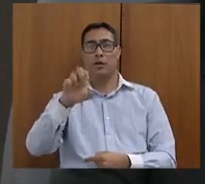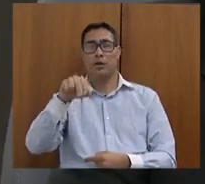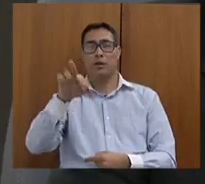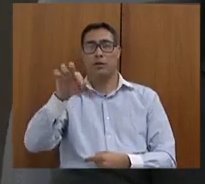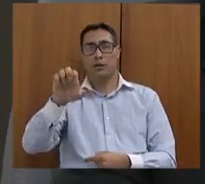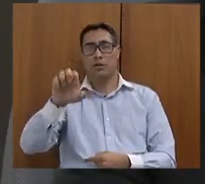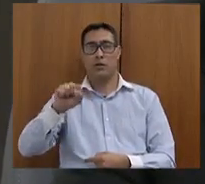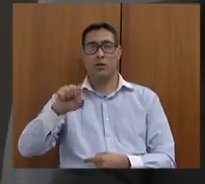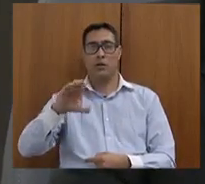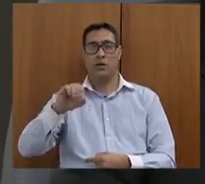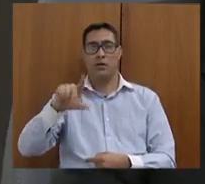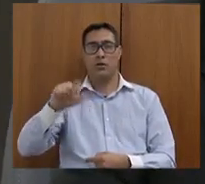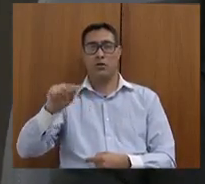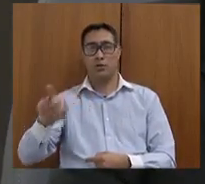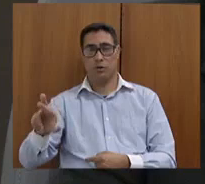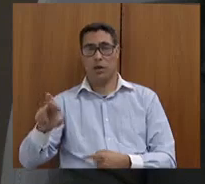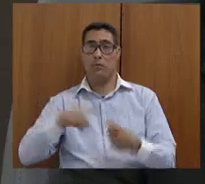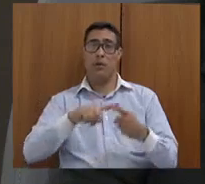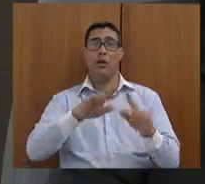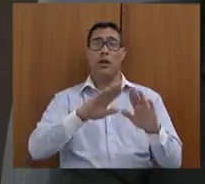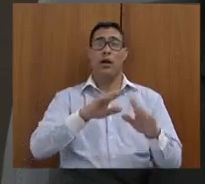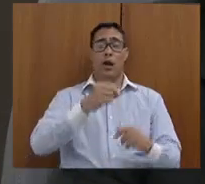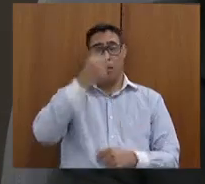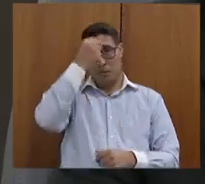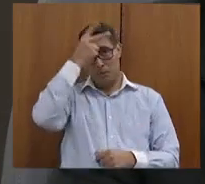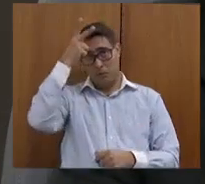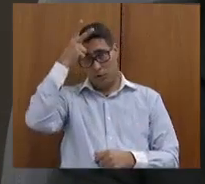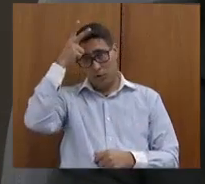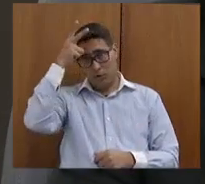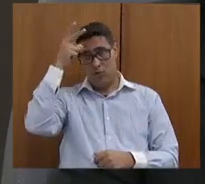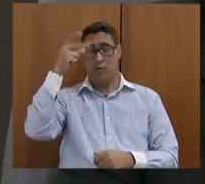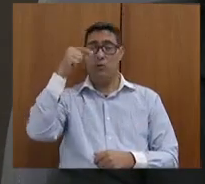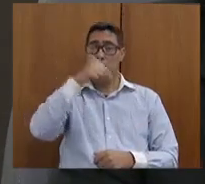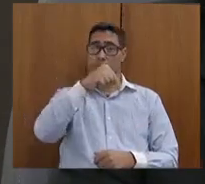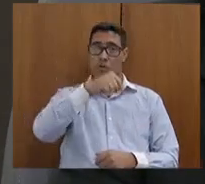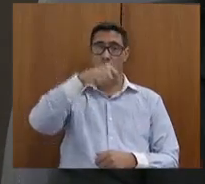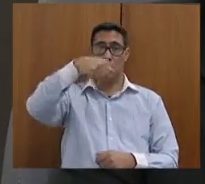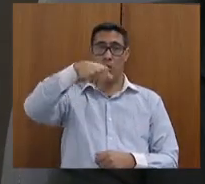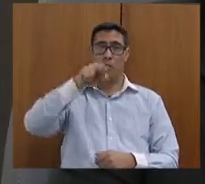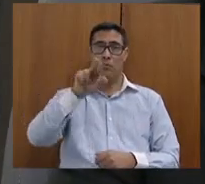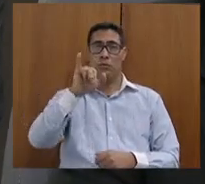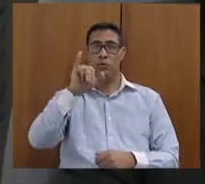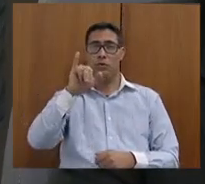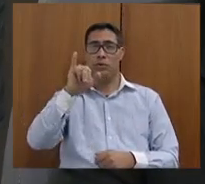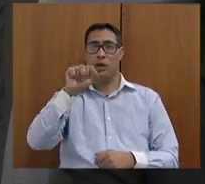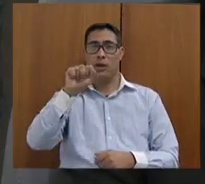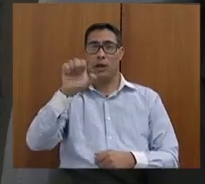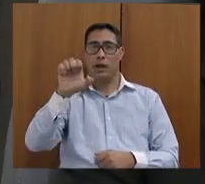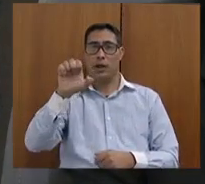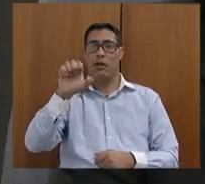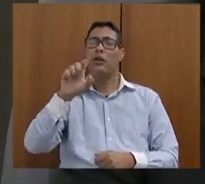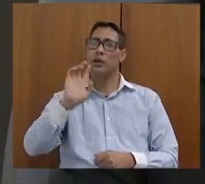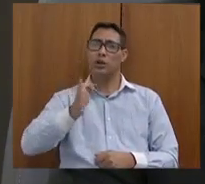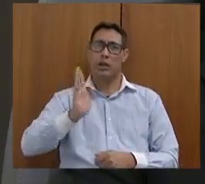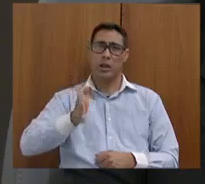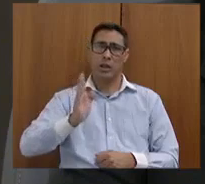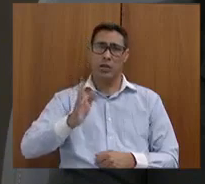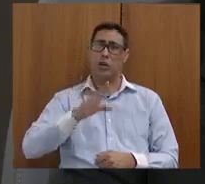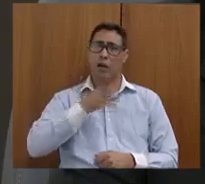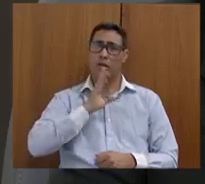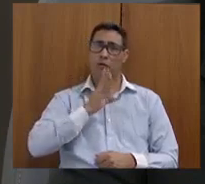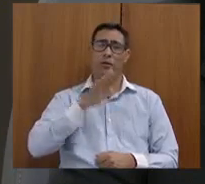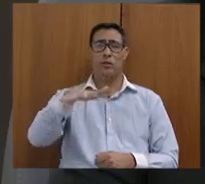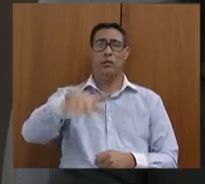pela Prefeitura Municipal de Muriaé então eu vivencio o ambiente